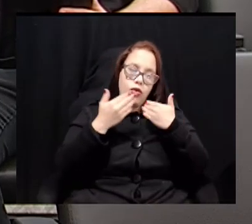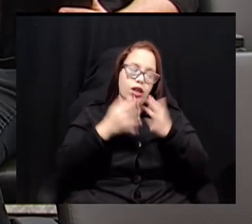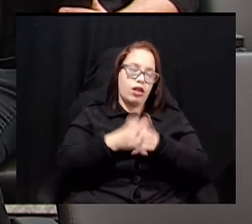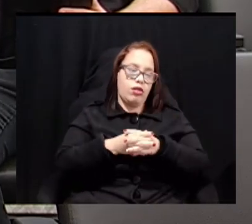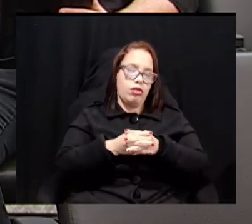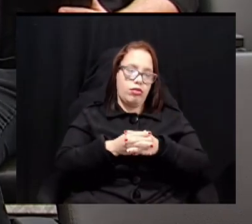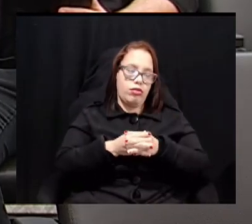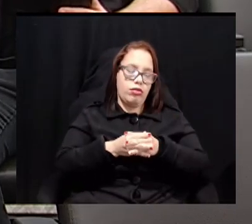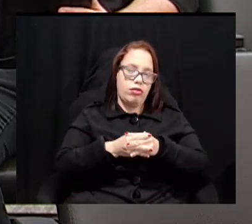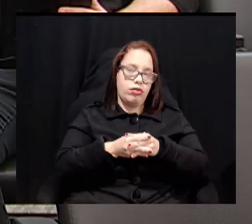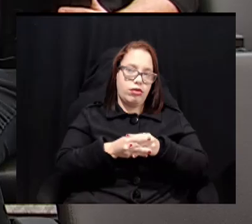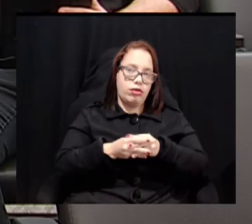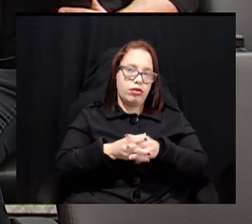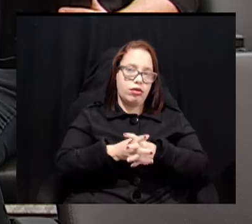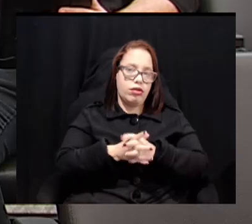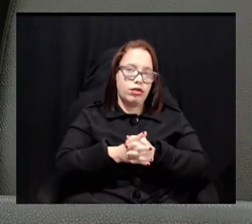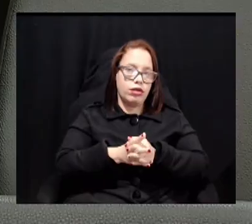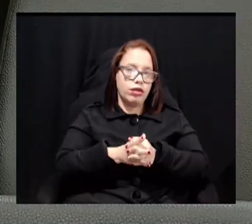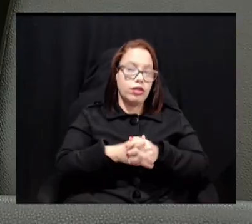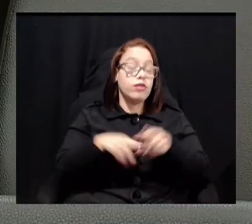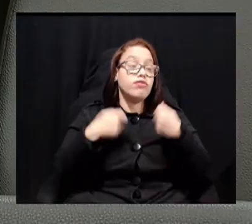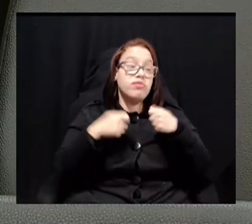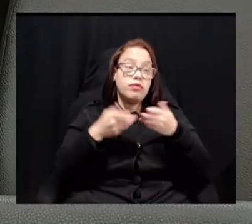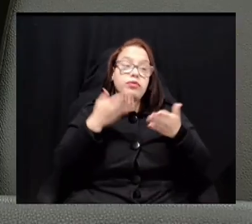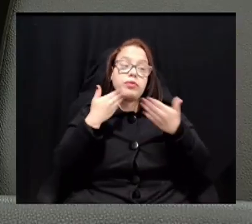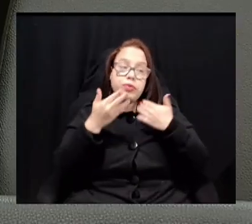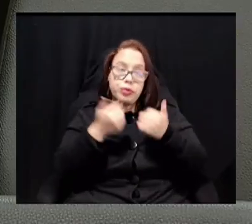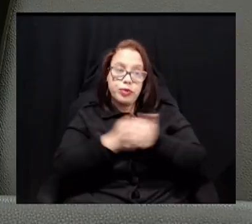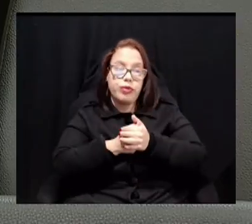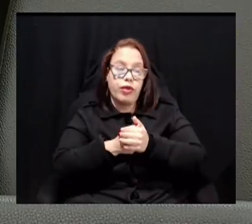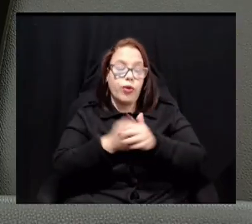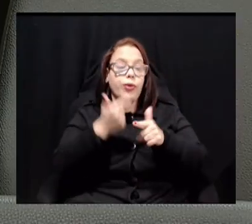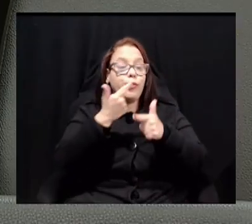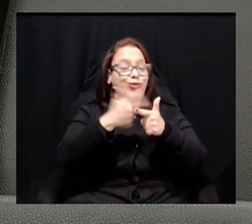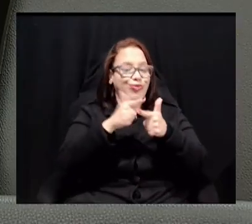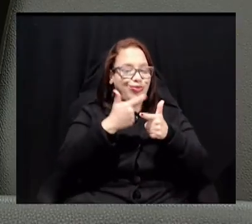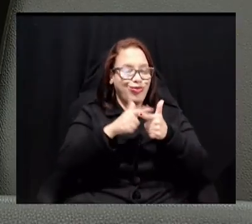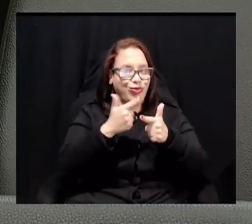sobre isso. A gente precisa falar sobre um problema que